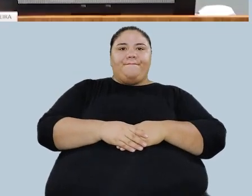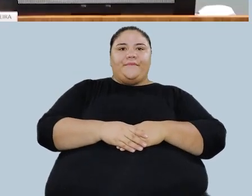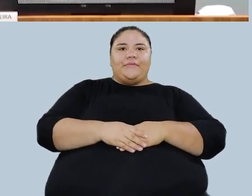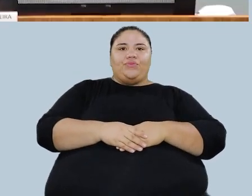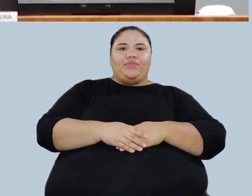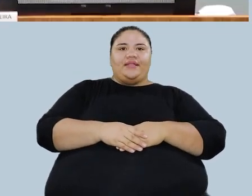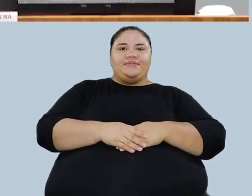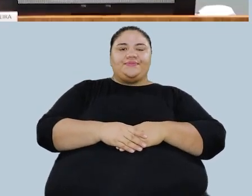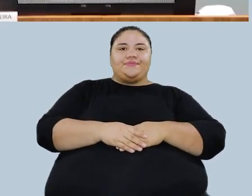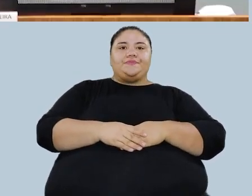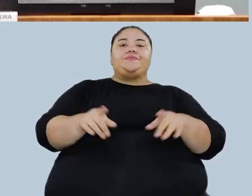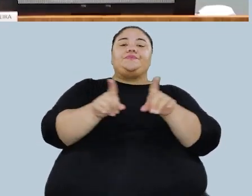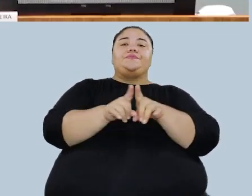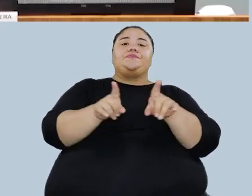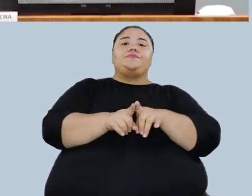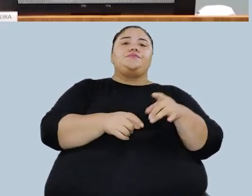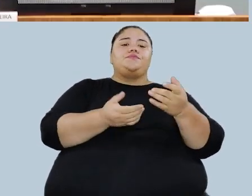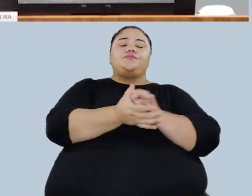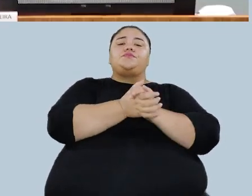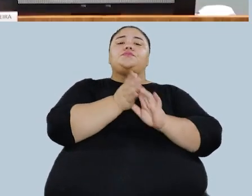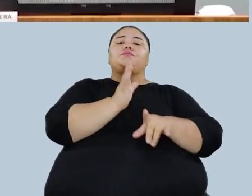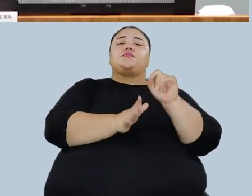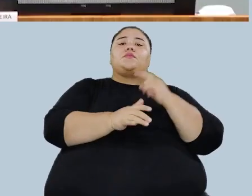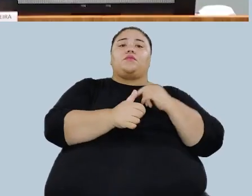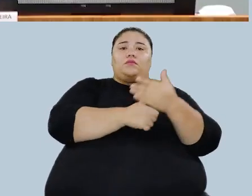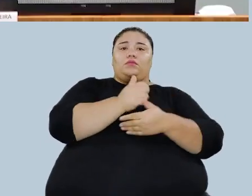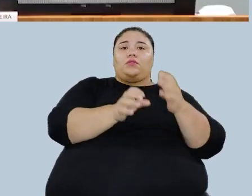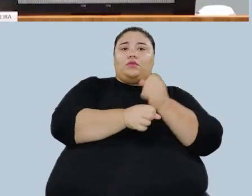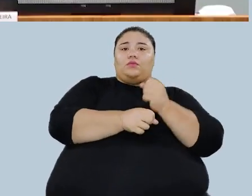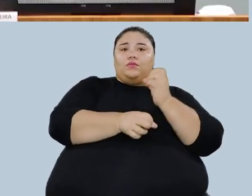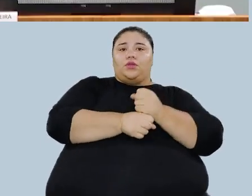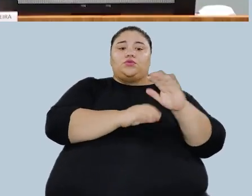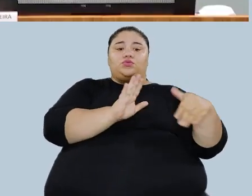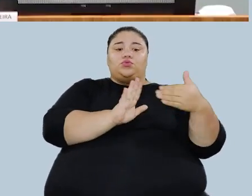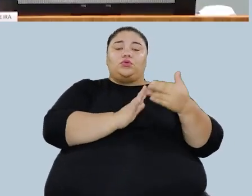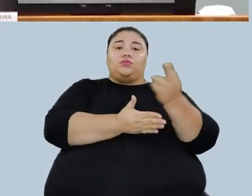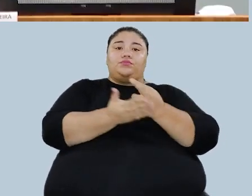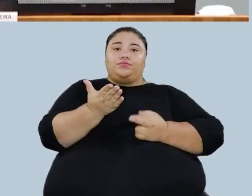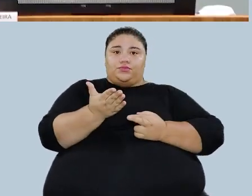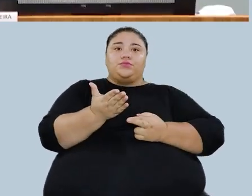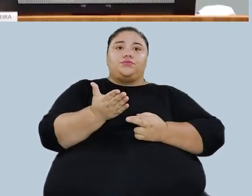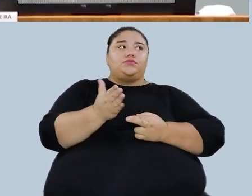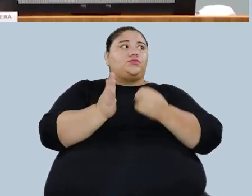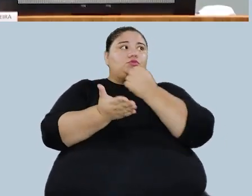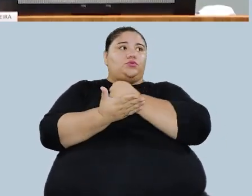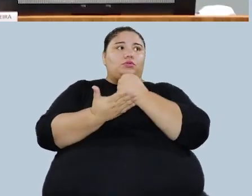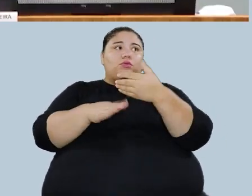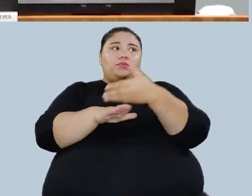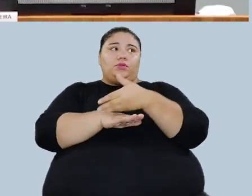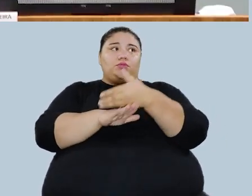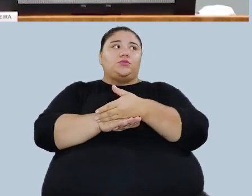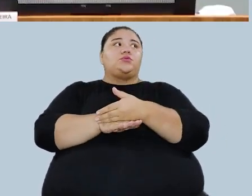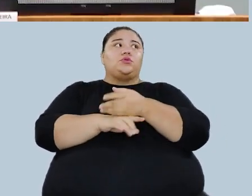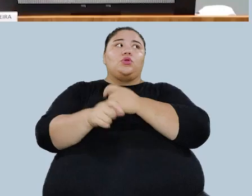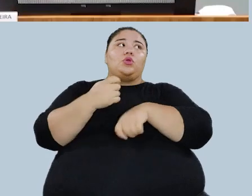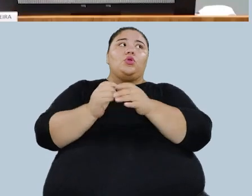Administração de consórcio, também. A administração de consórcio tem uma base de cálculo composta por todas as receitas decorrentes do contrato de participação do